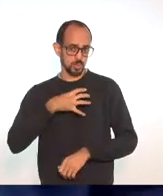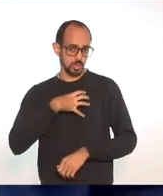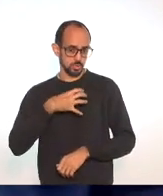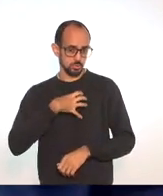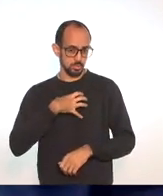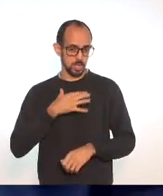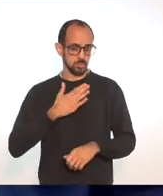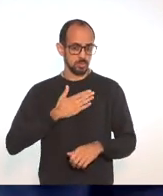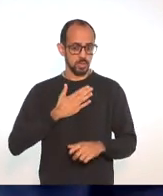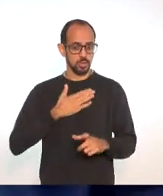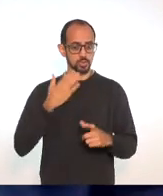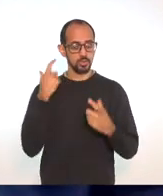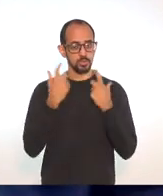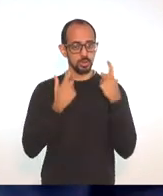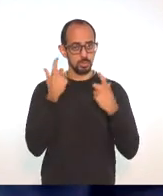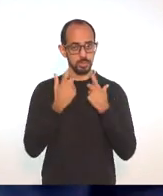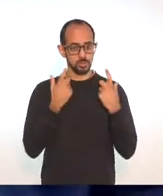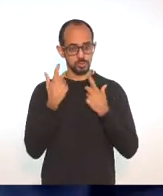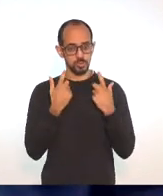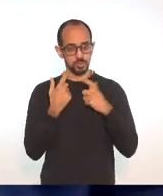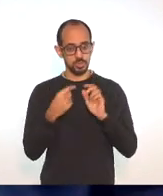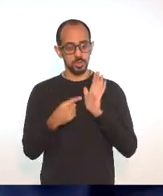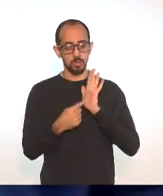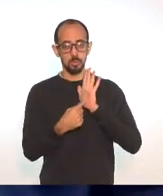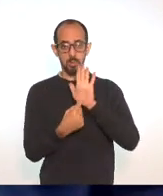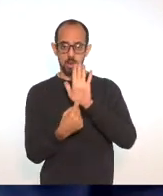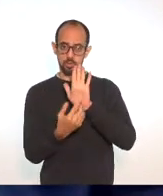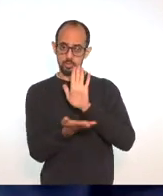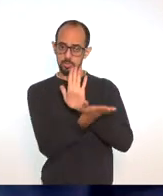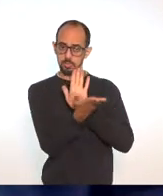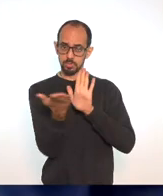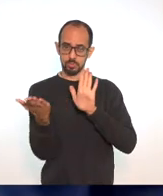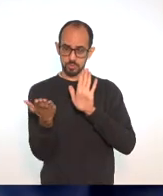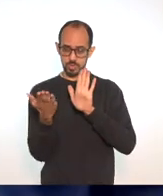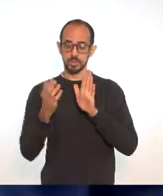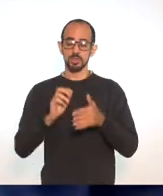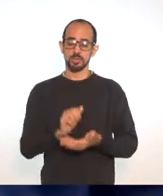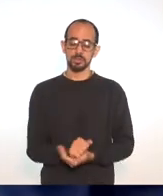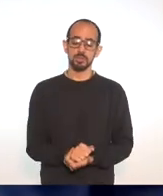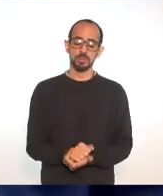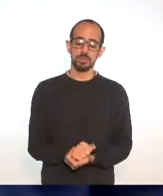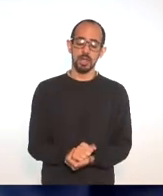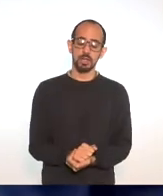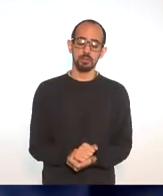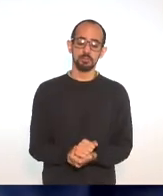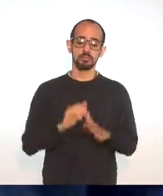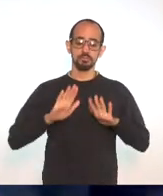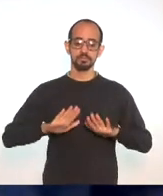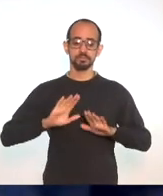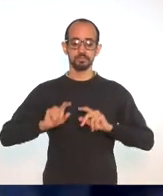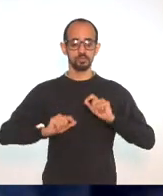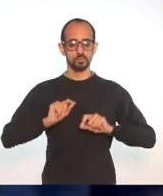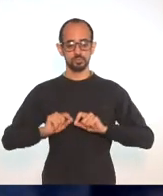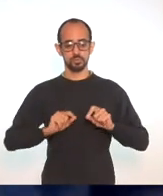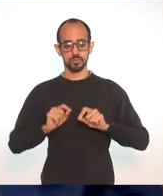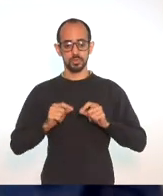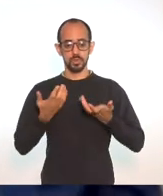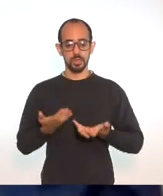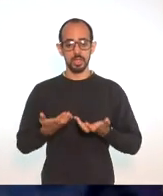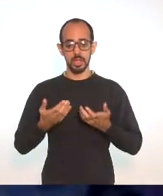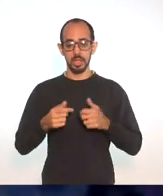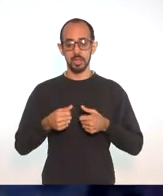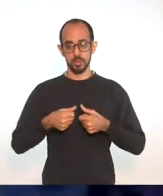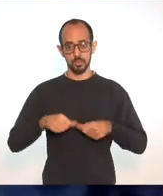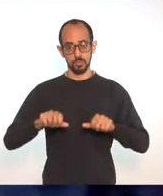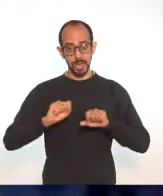preocupações a verdade que eu demonstro esposo para o senhor de todos aqui mas é eu quero deixar claro